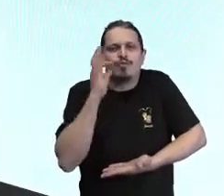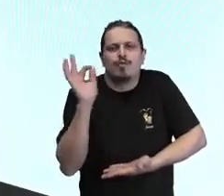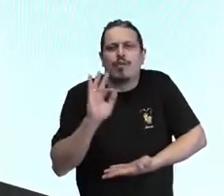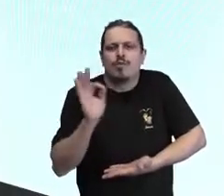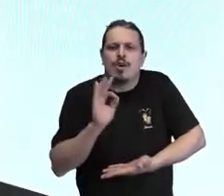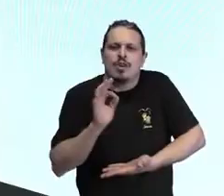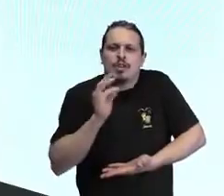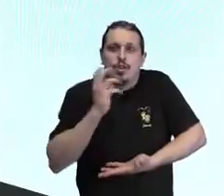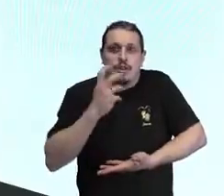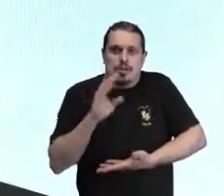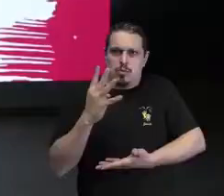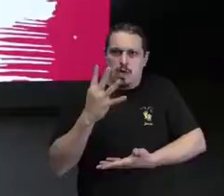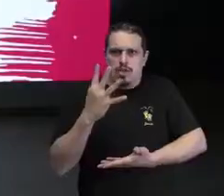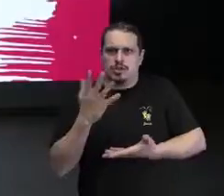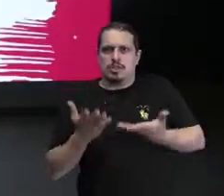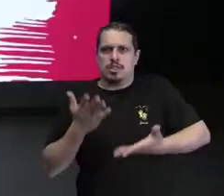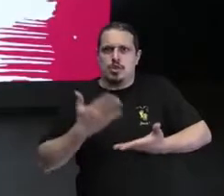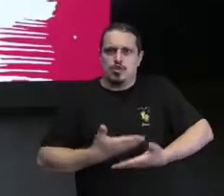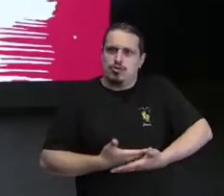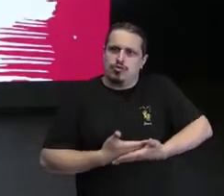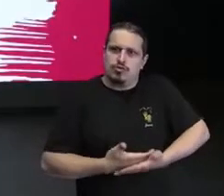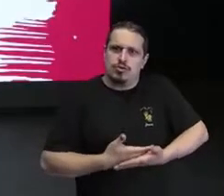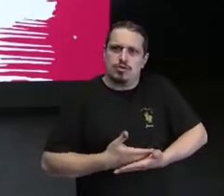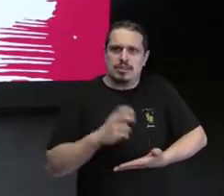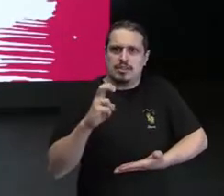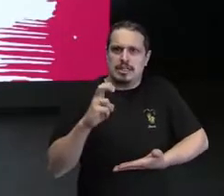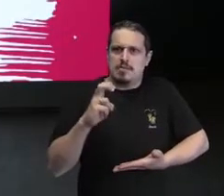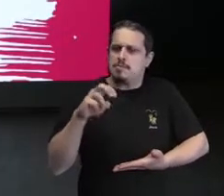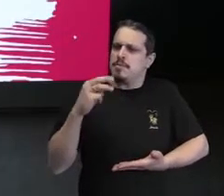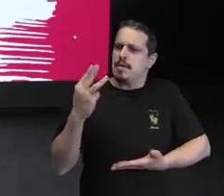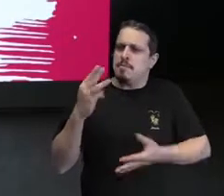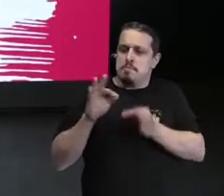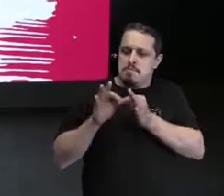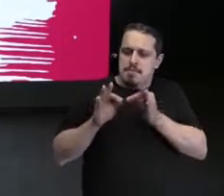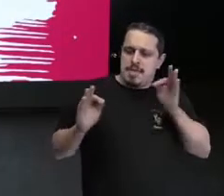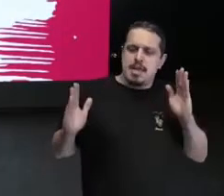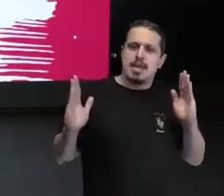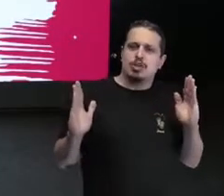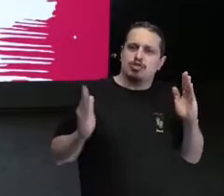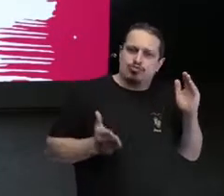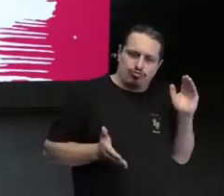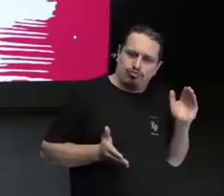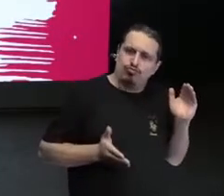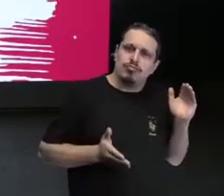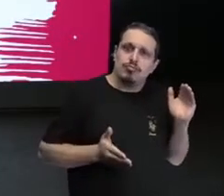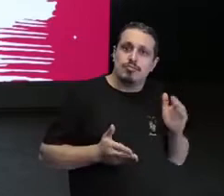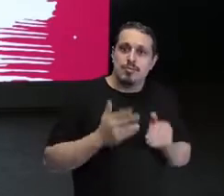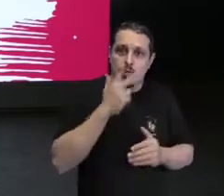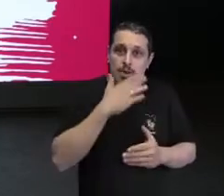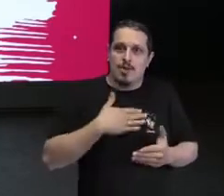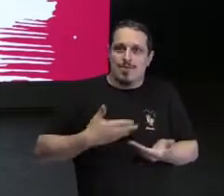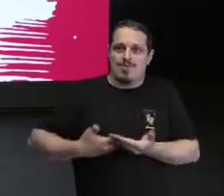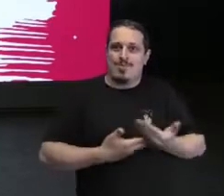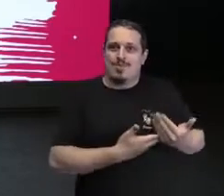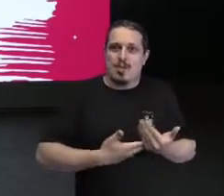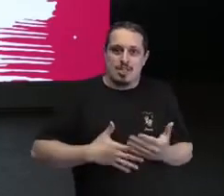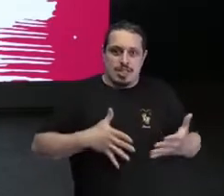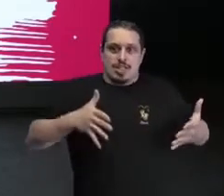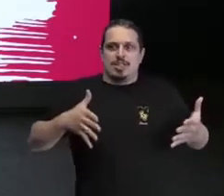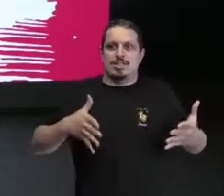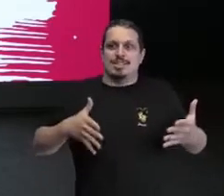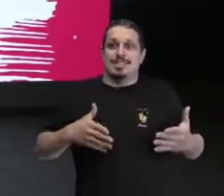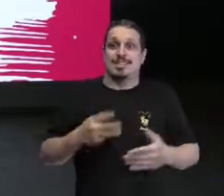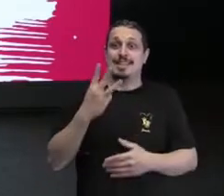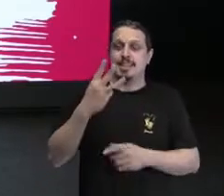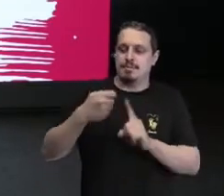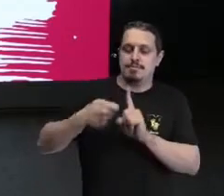quilos e 53 centímetros, enorme, parecia um bebê já de 3 meses, chamado Theo. Ele realizou meu sonho